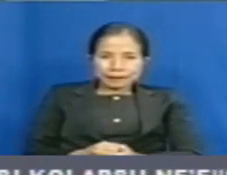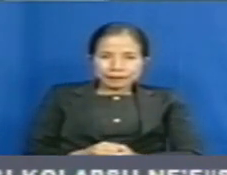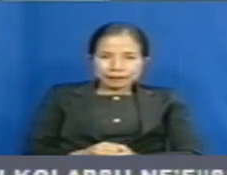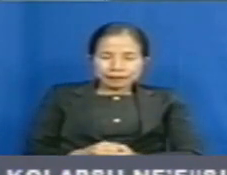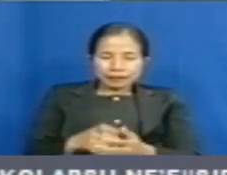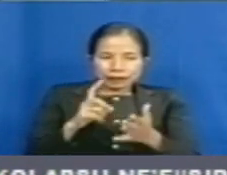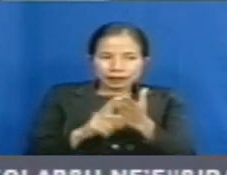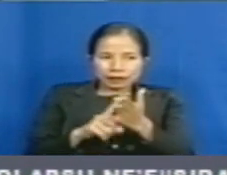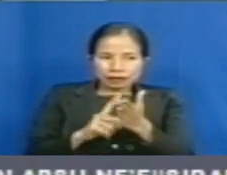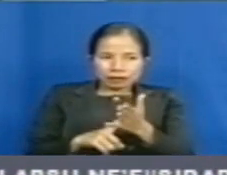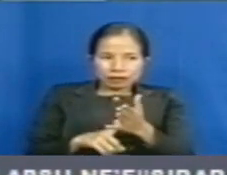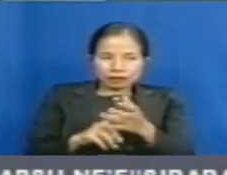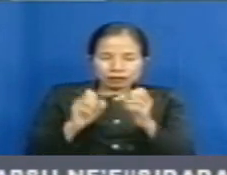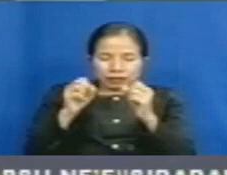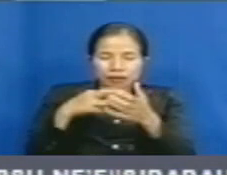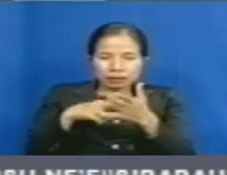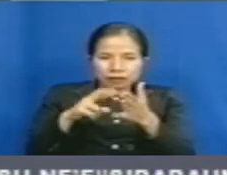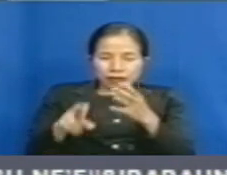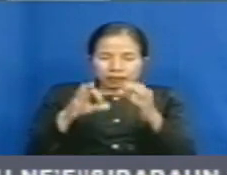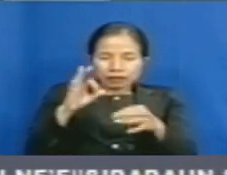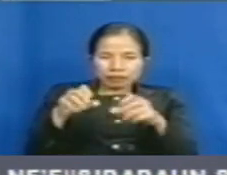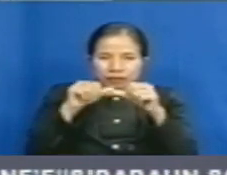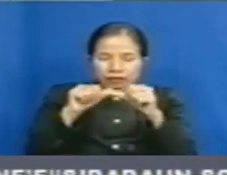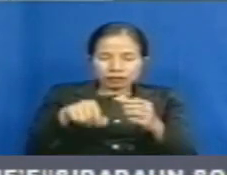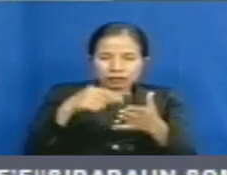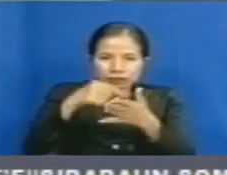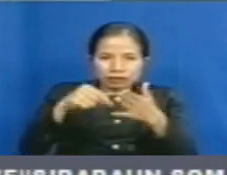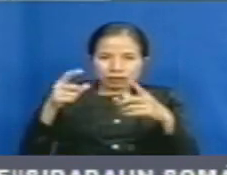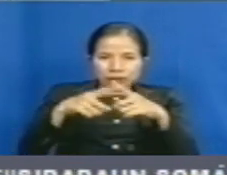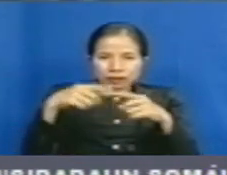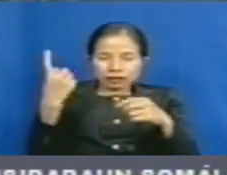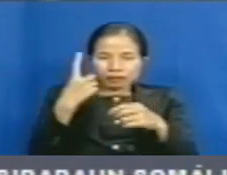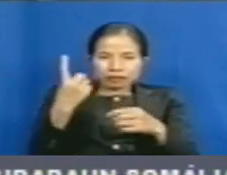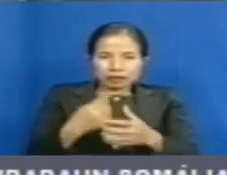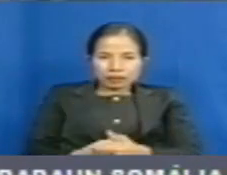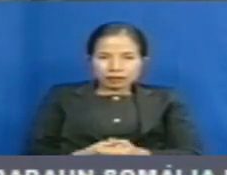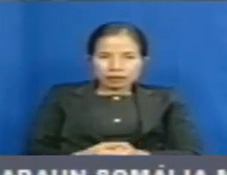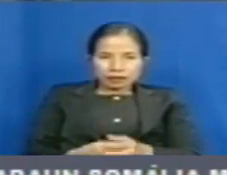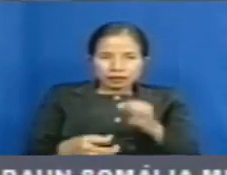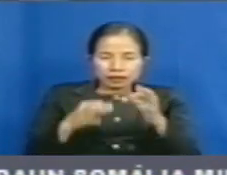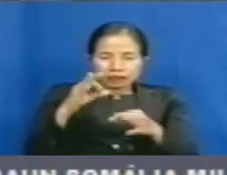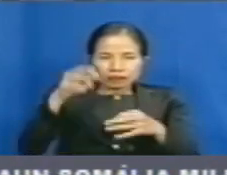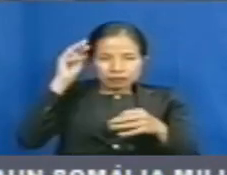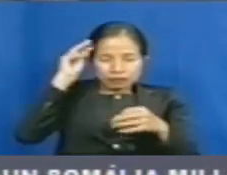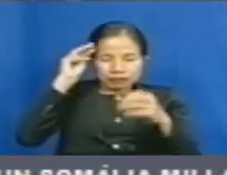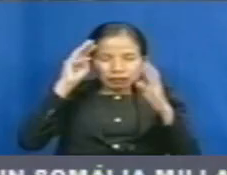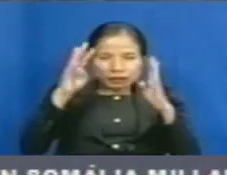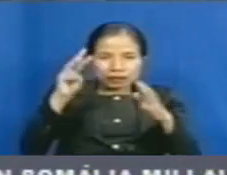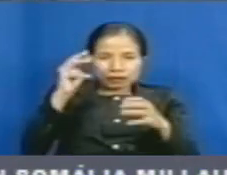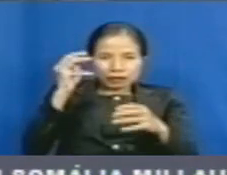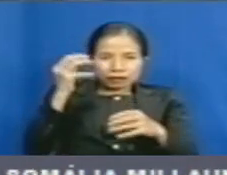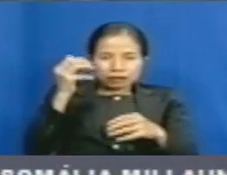bele discute, cara, bela prova. A tu não é avanço contratados para permanentes. Né. Entretanto, ministro Armindo